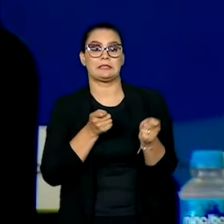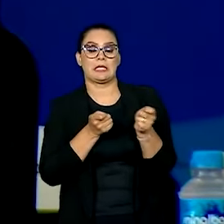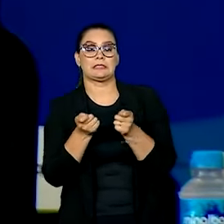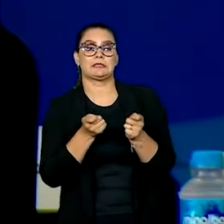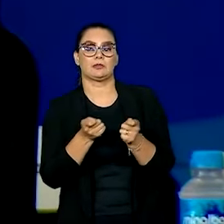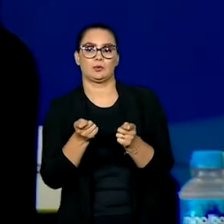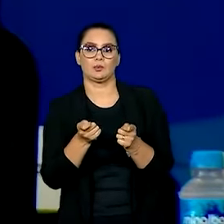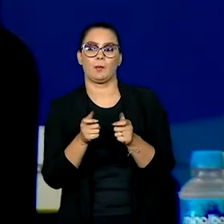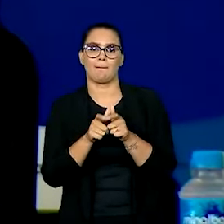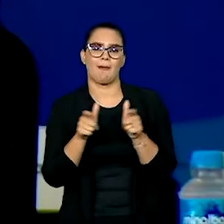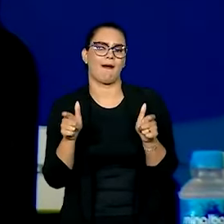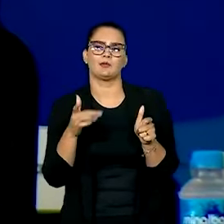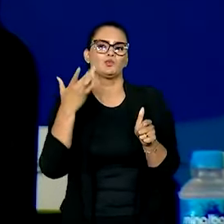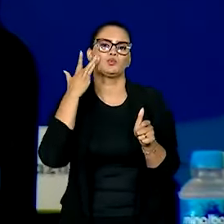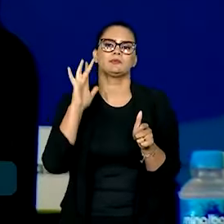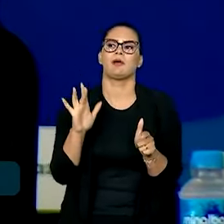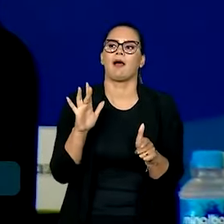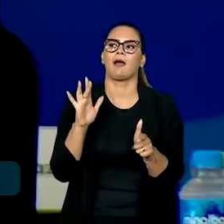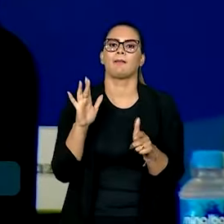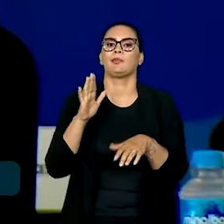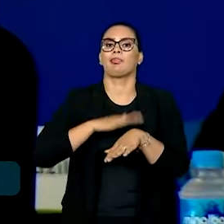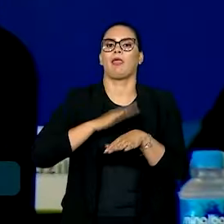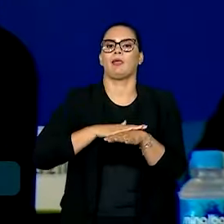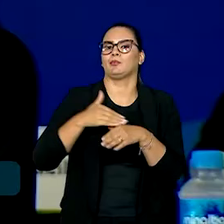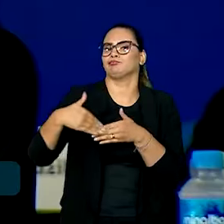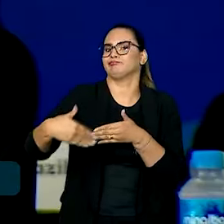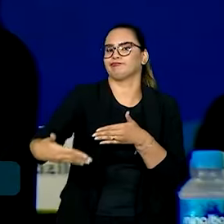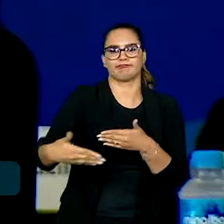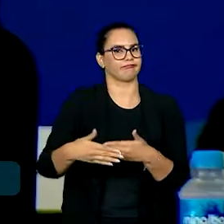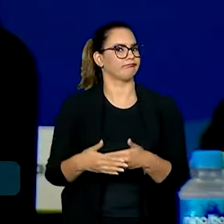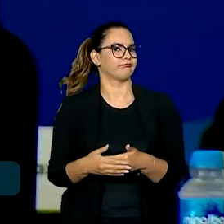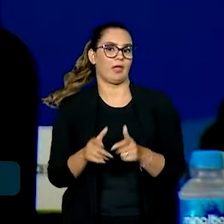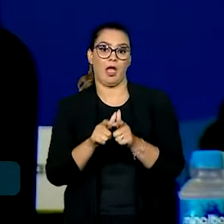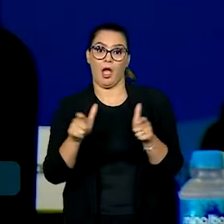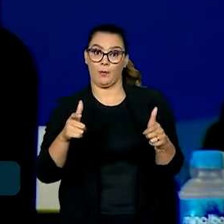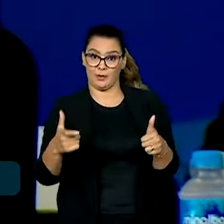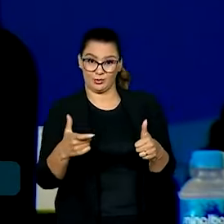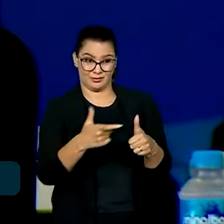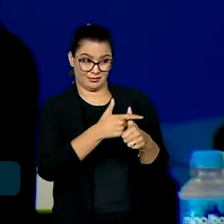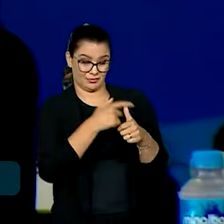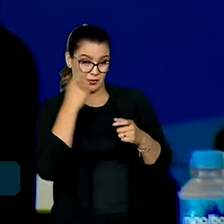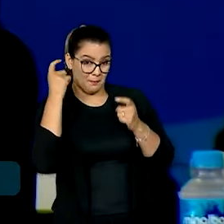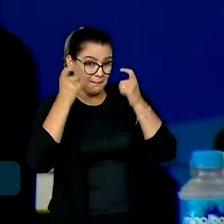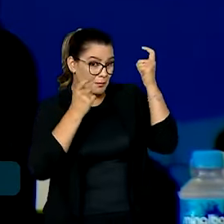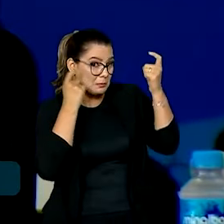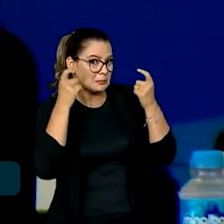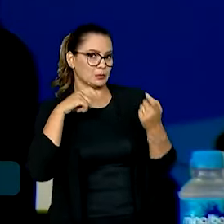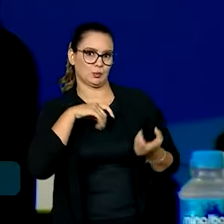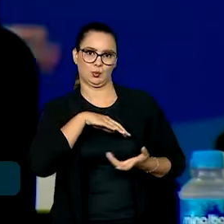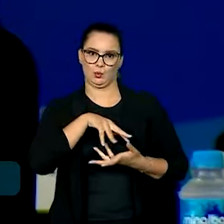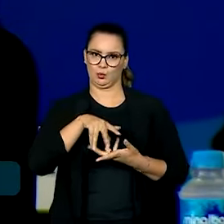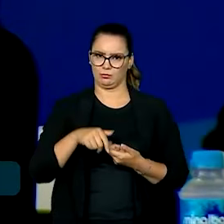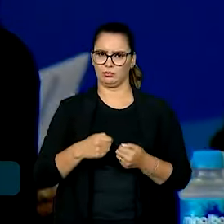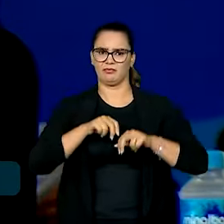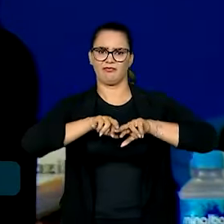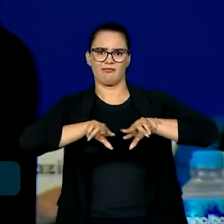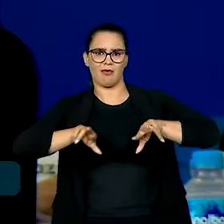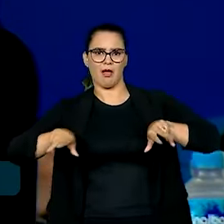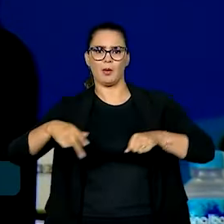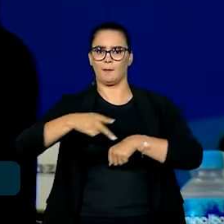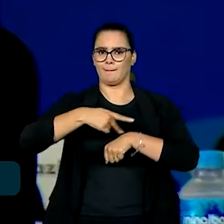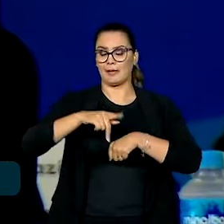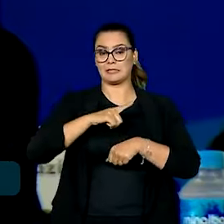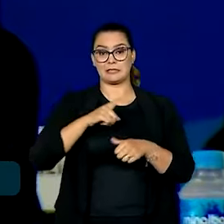restritivas, ninguém sabe exatamente por quanto tempo. O aumento da dívida é uma preocupação em todo o mundo. Vários países já